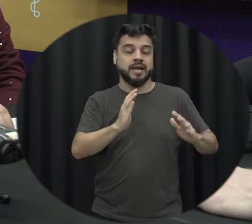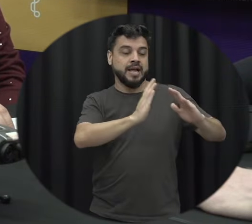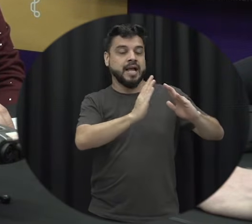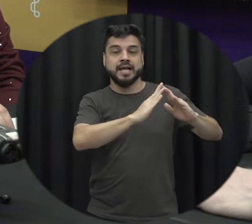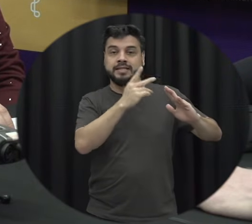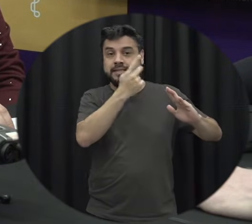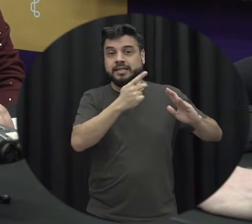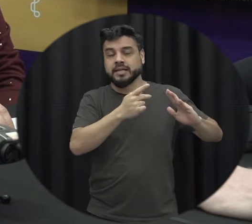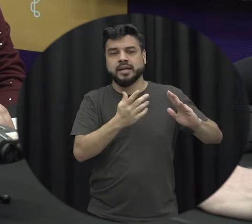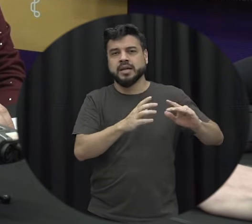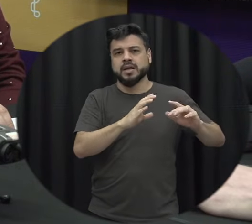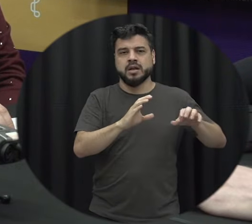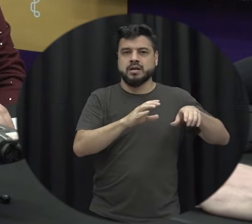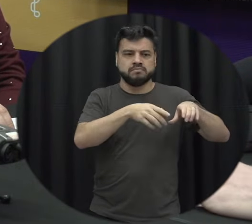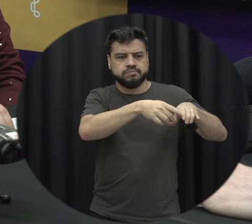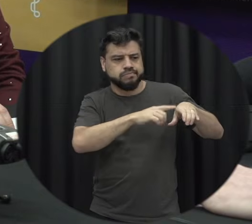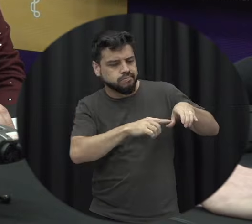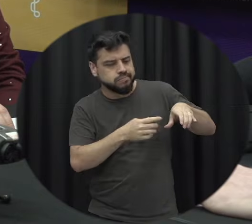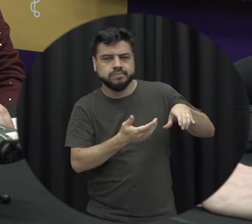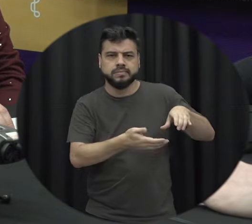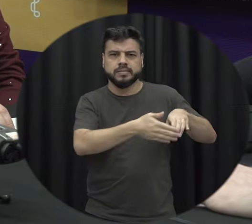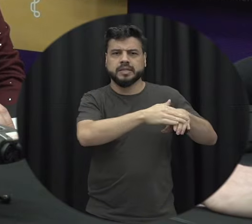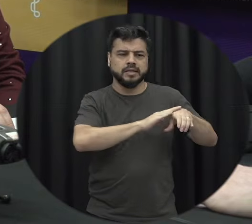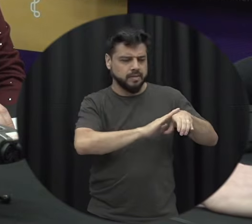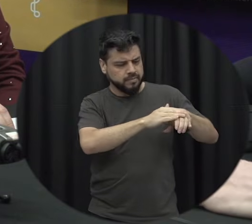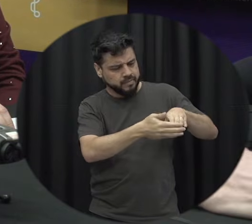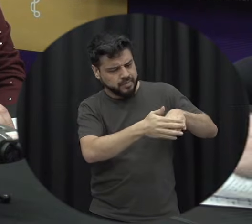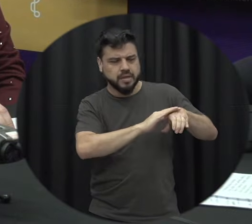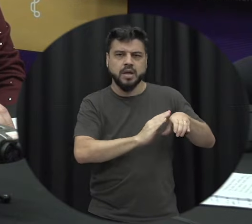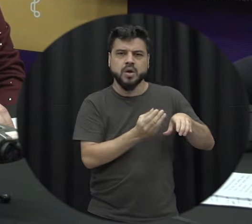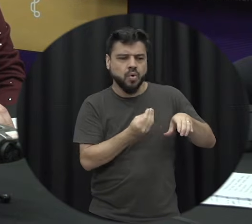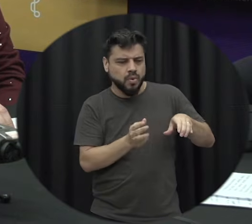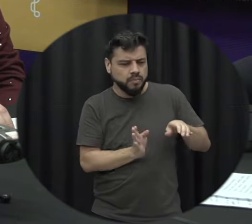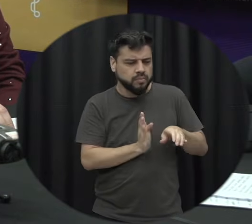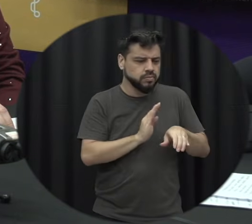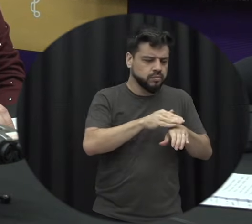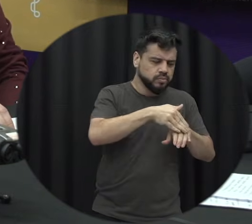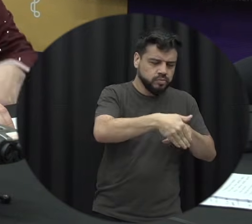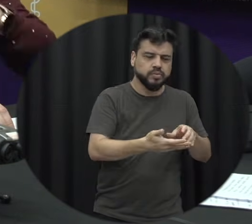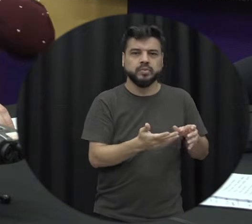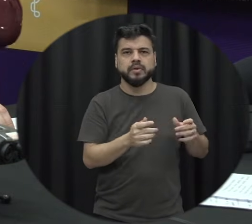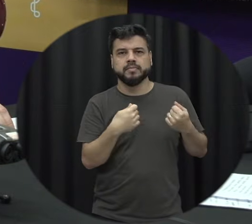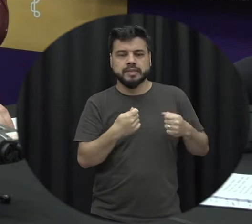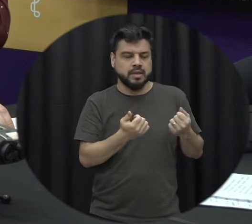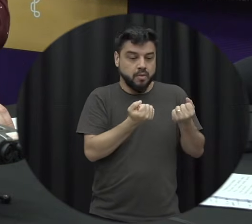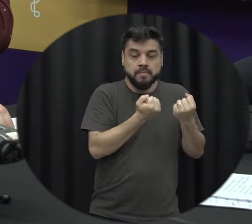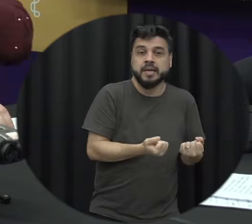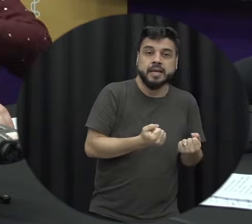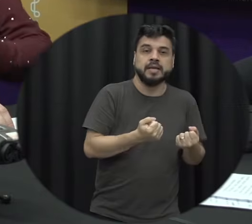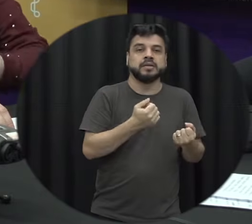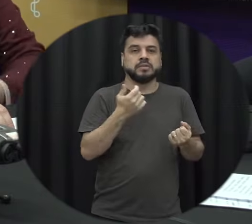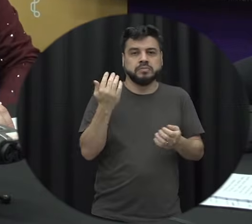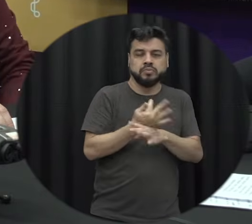que é toda curvada, eles precisavam entender quanto de peso aquele toco